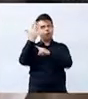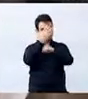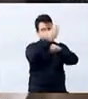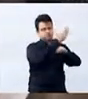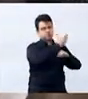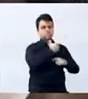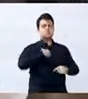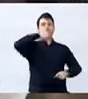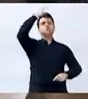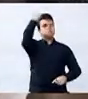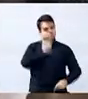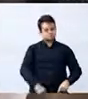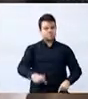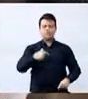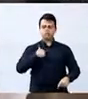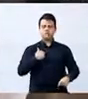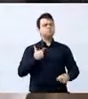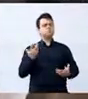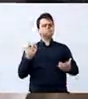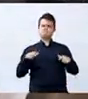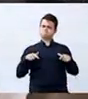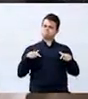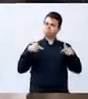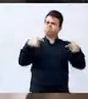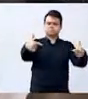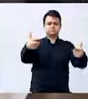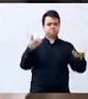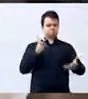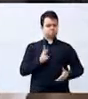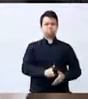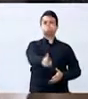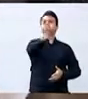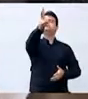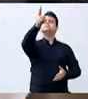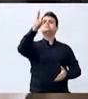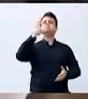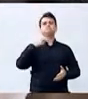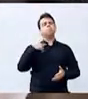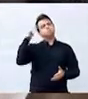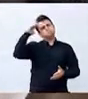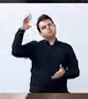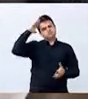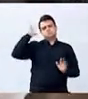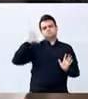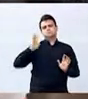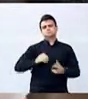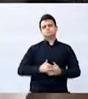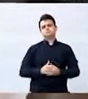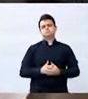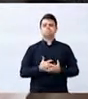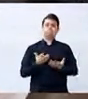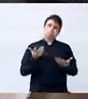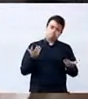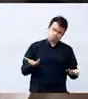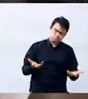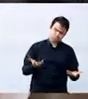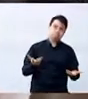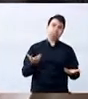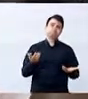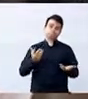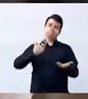Mas eu tô aqui, eu preciso seguir em frente. Esse é o meu pensamento, né? É claro que às